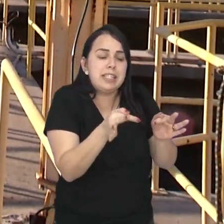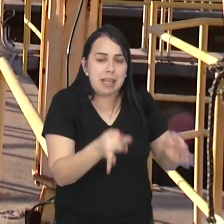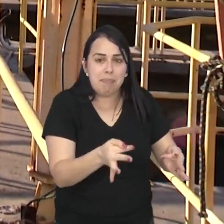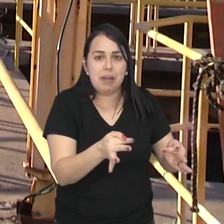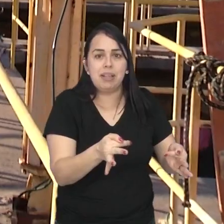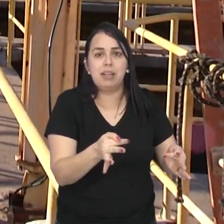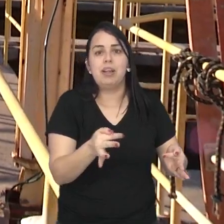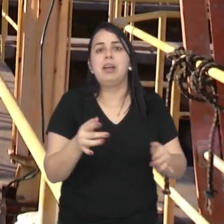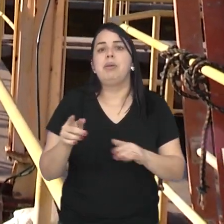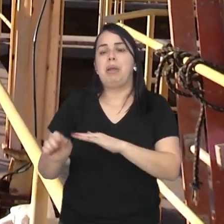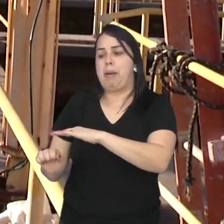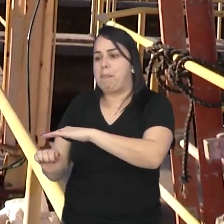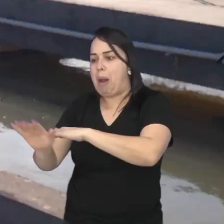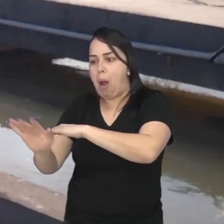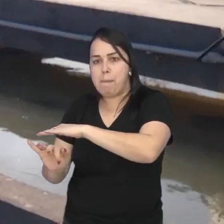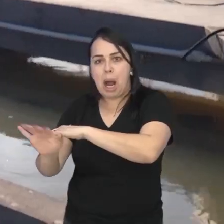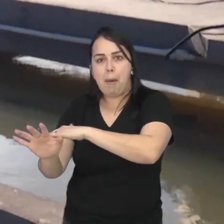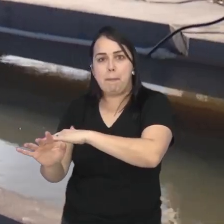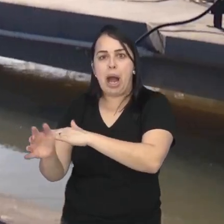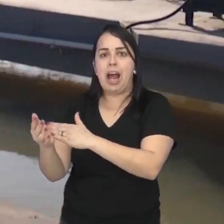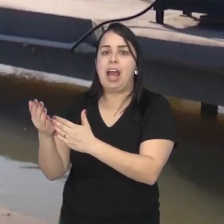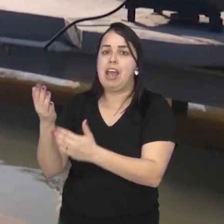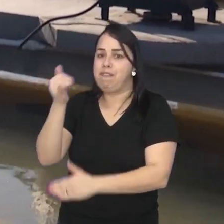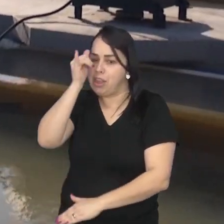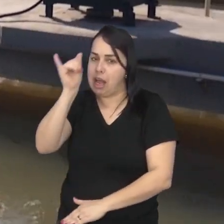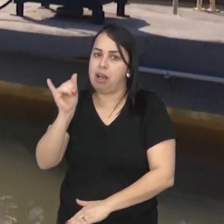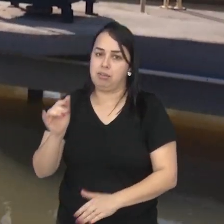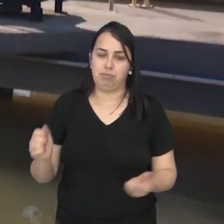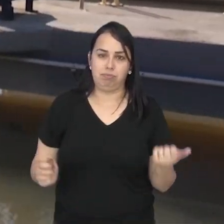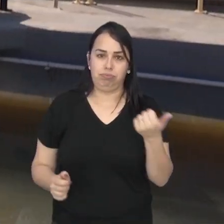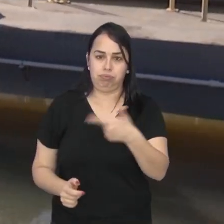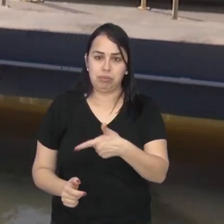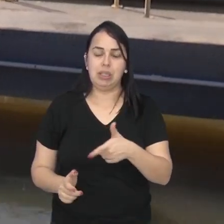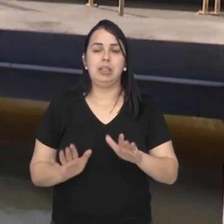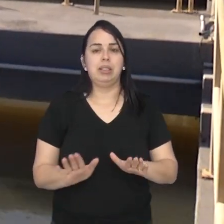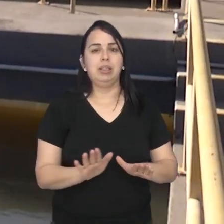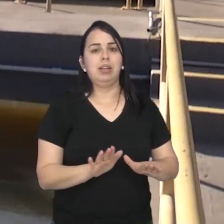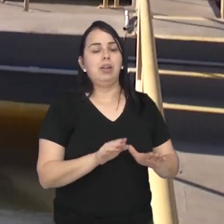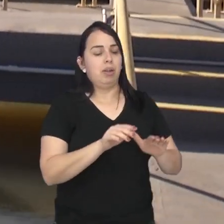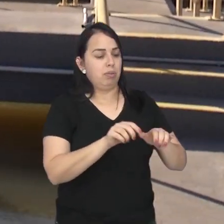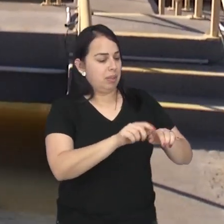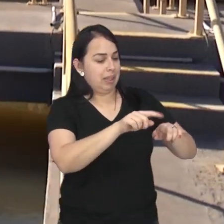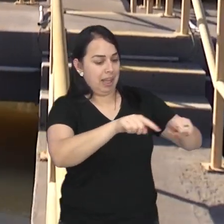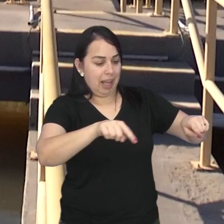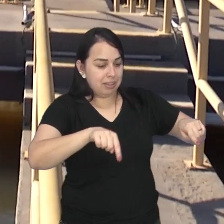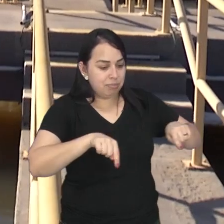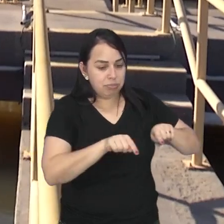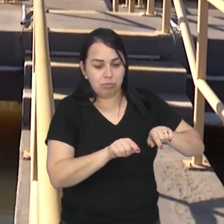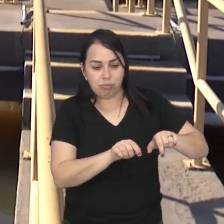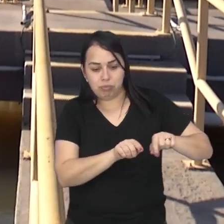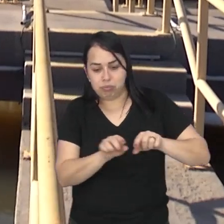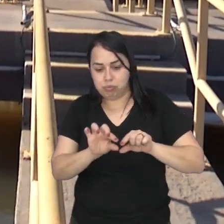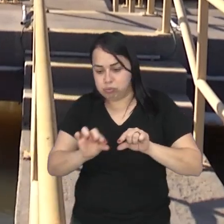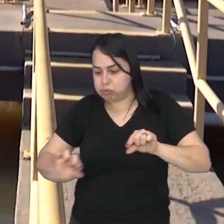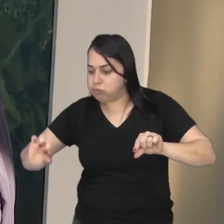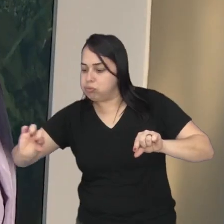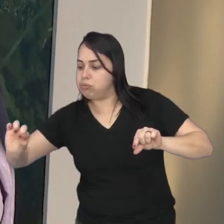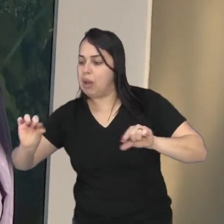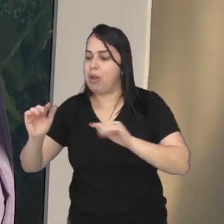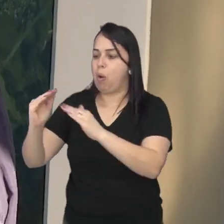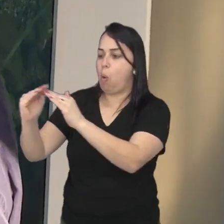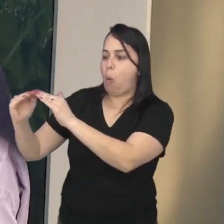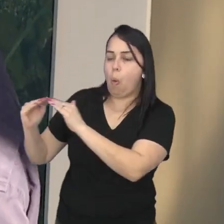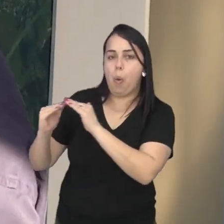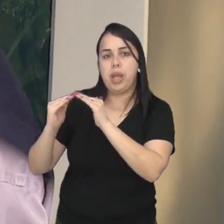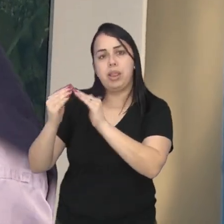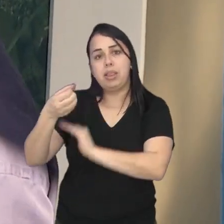que reduzir perdas. Da estação, a água segue para 80% dos imóveis da cidade. O